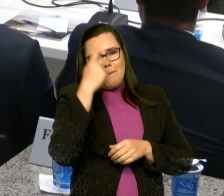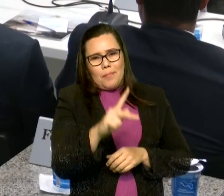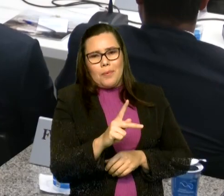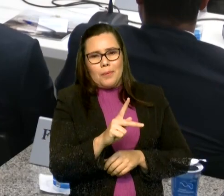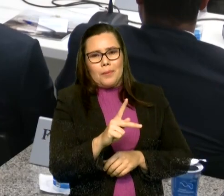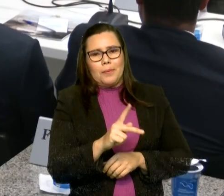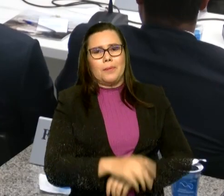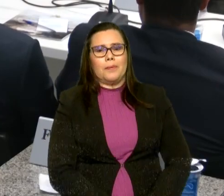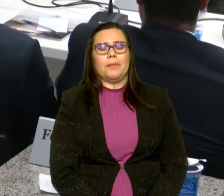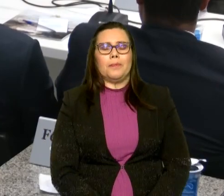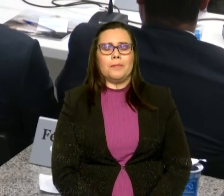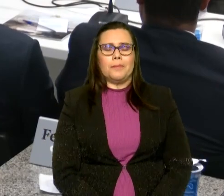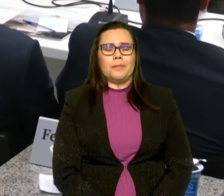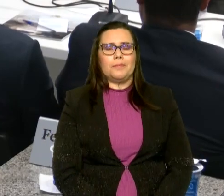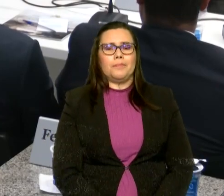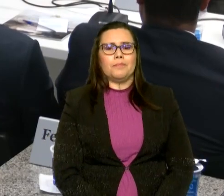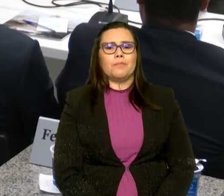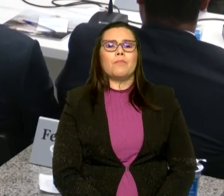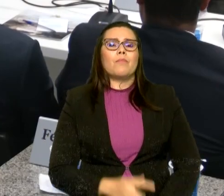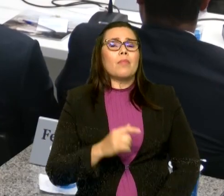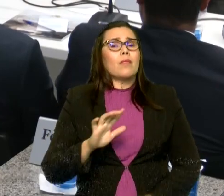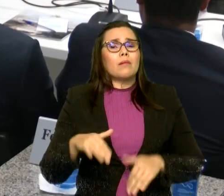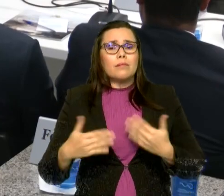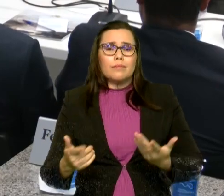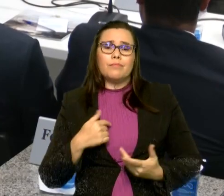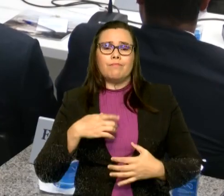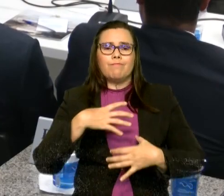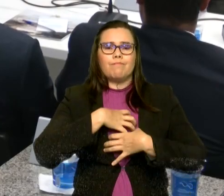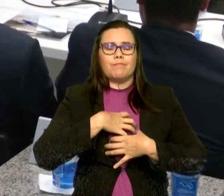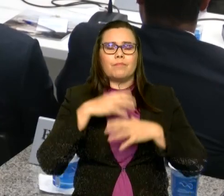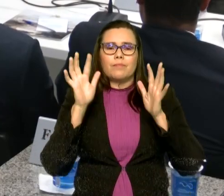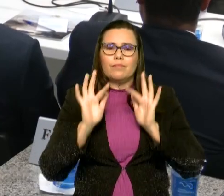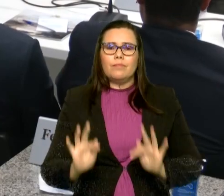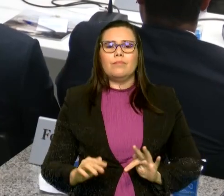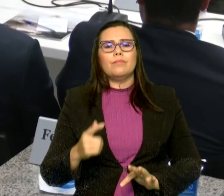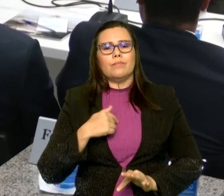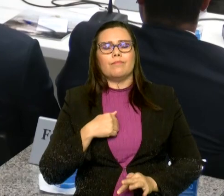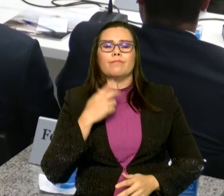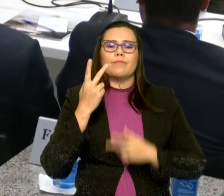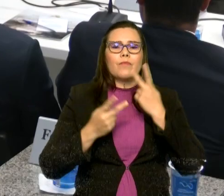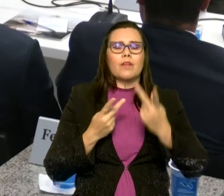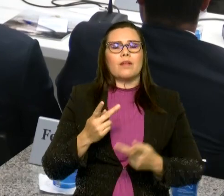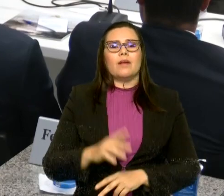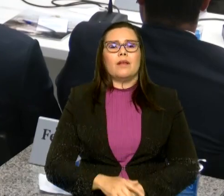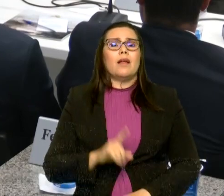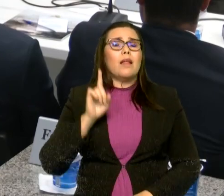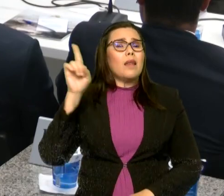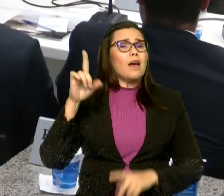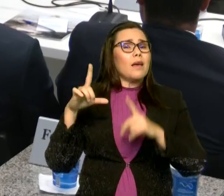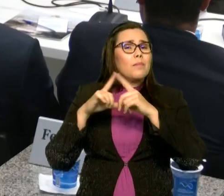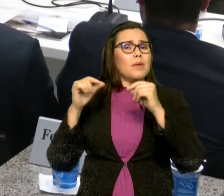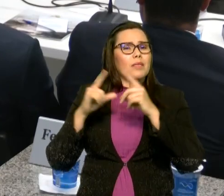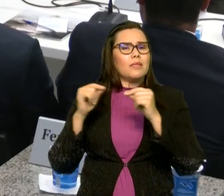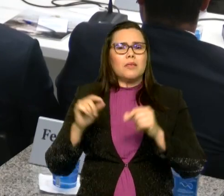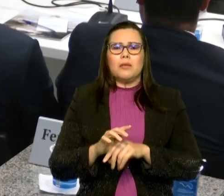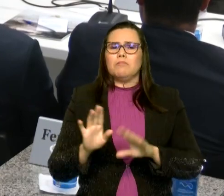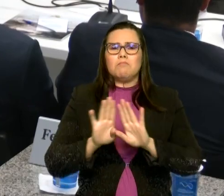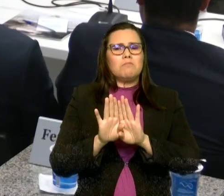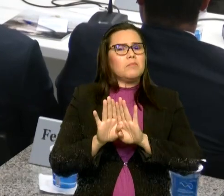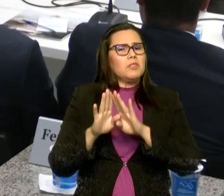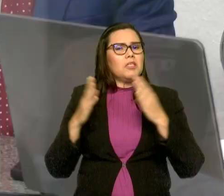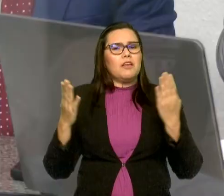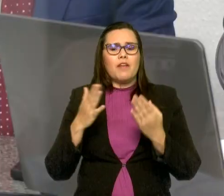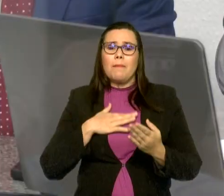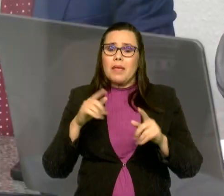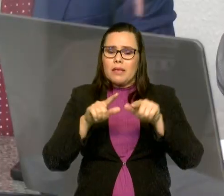o representando. Então eu fico muito feliz, quero dizer que o meu gabinete lá em Brasília estará de portas abertas, porque hoje eu